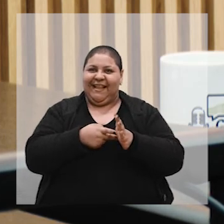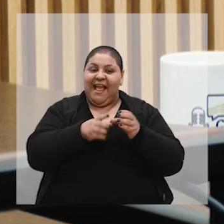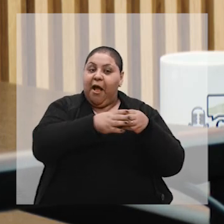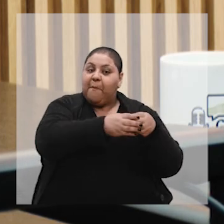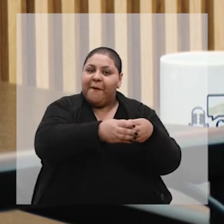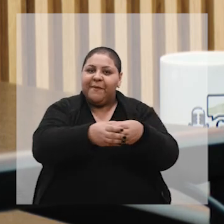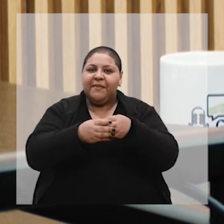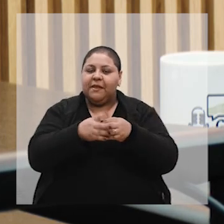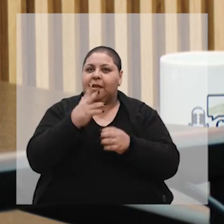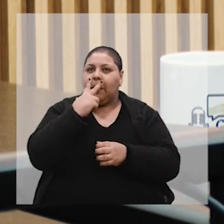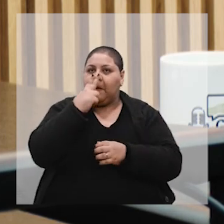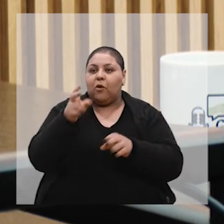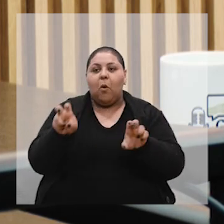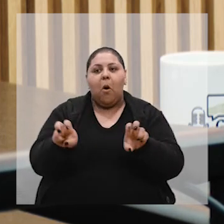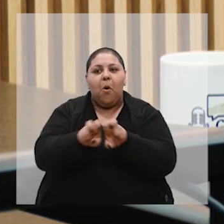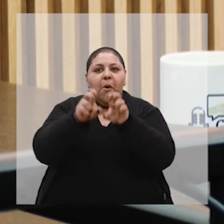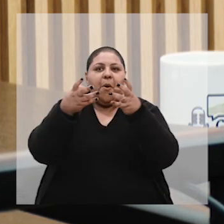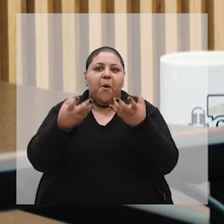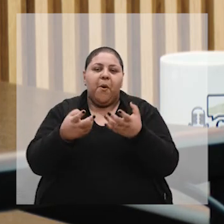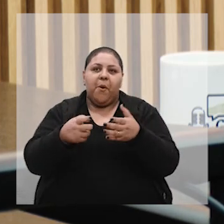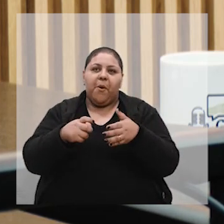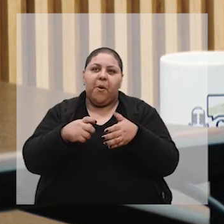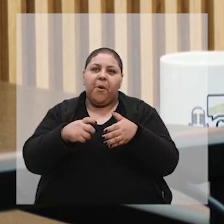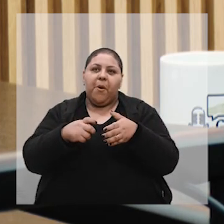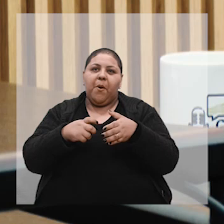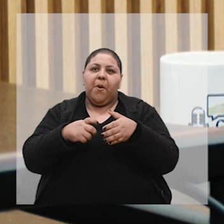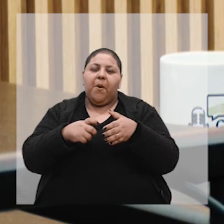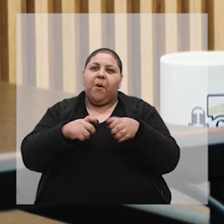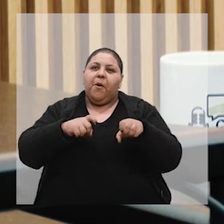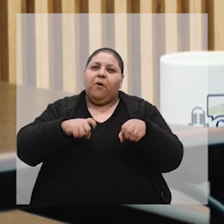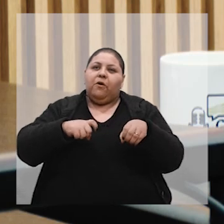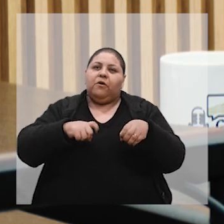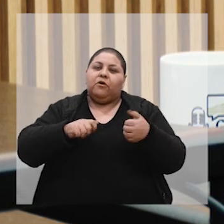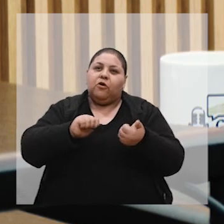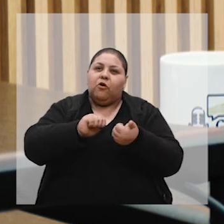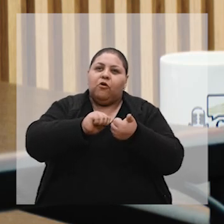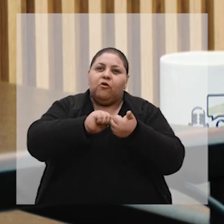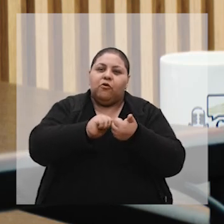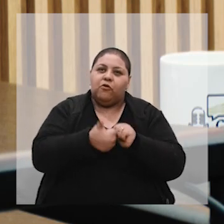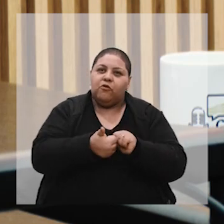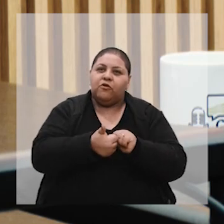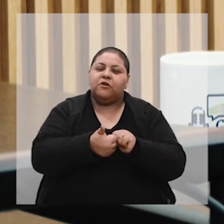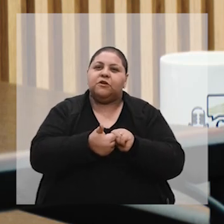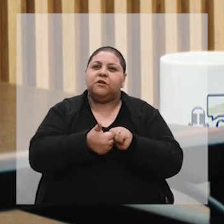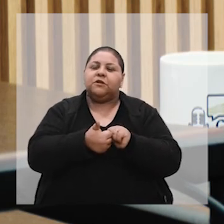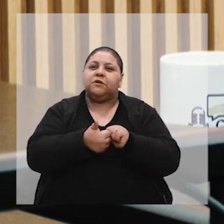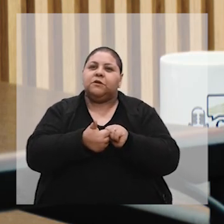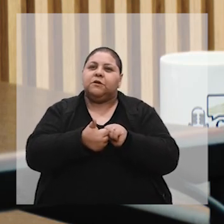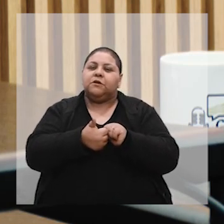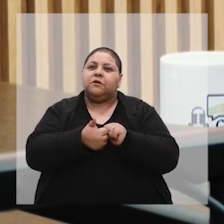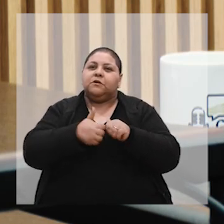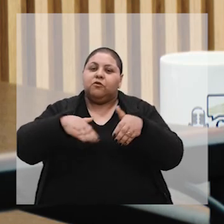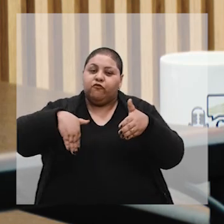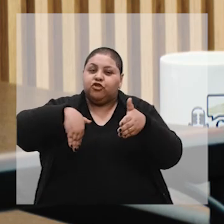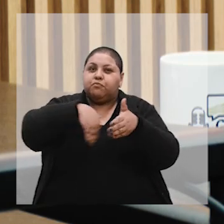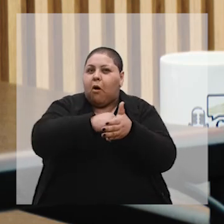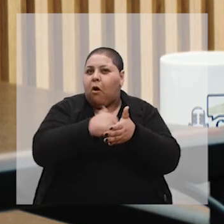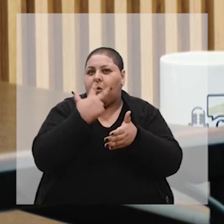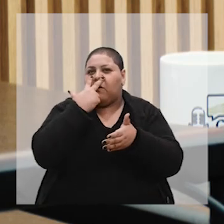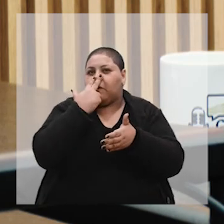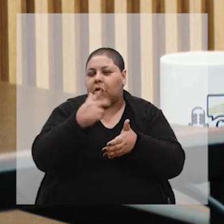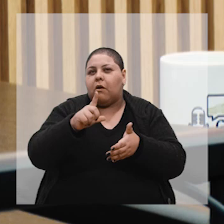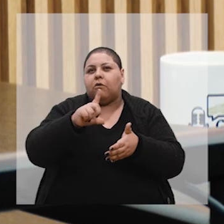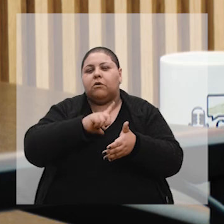É uma modalidade, assim como o futsal, assim como o futebol, nós temos o futsal de enanismo hoje. E cada dia mais a gente tá ali